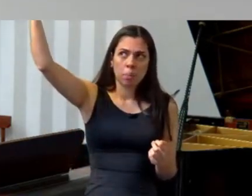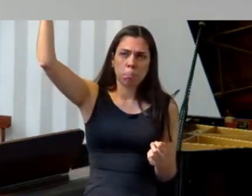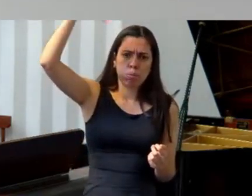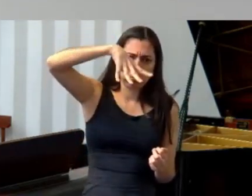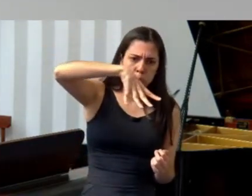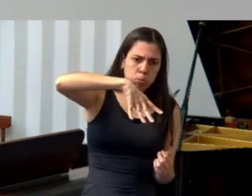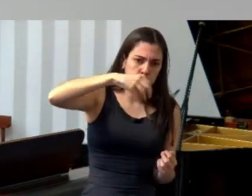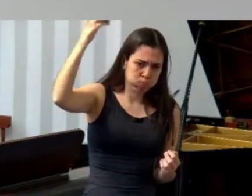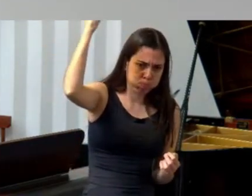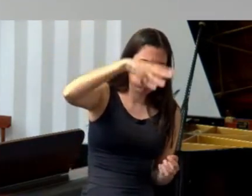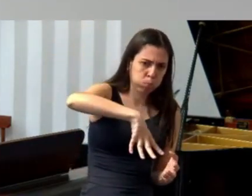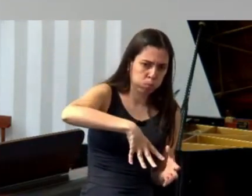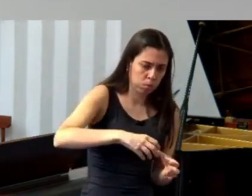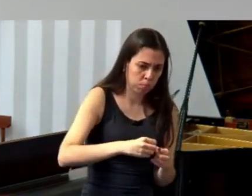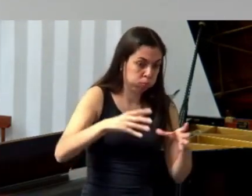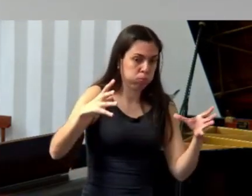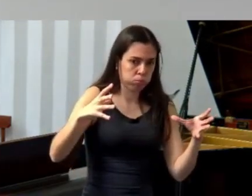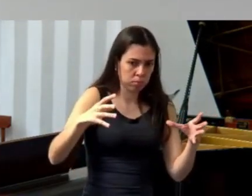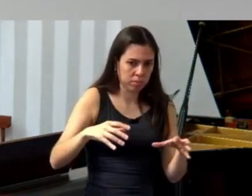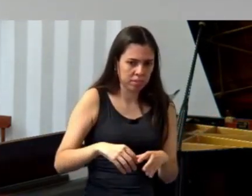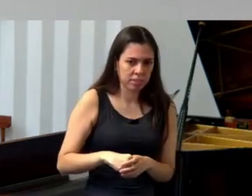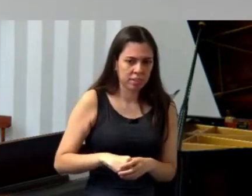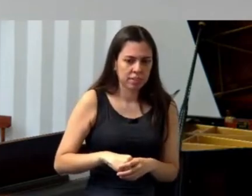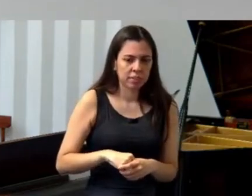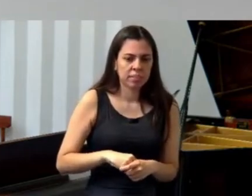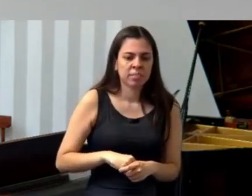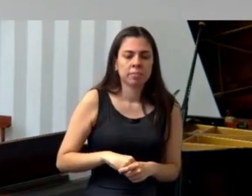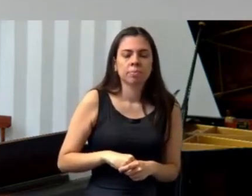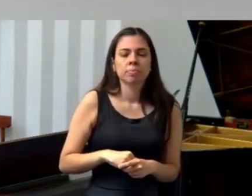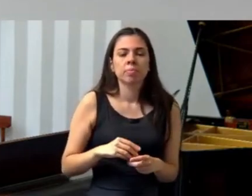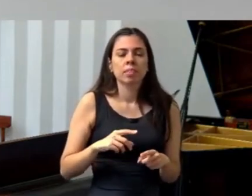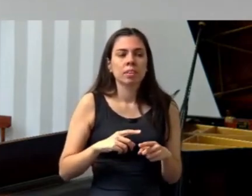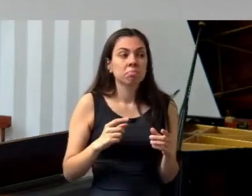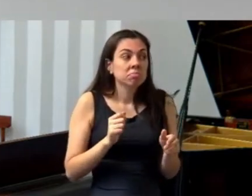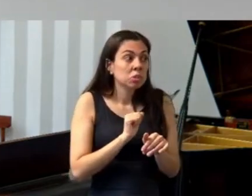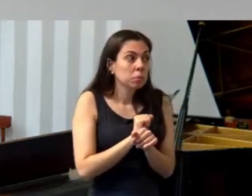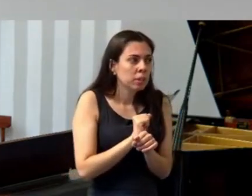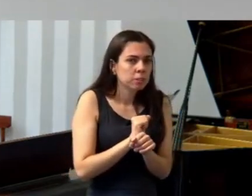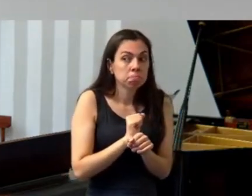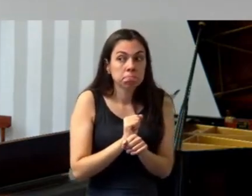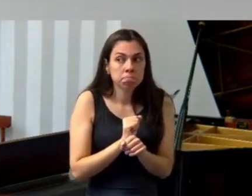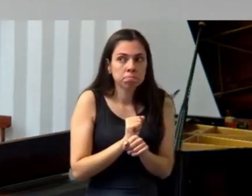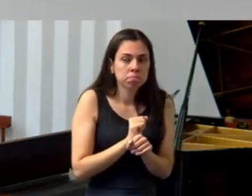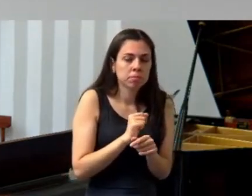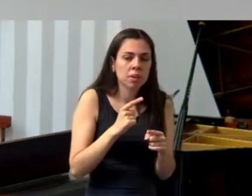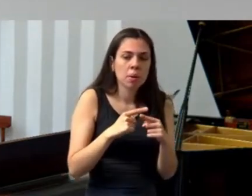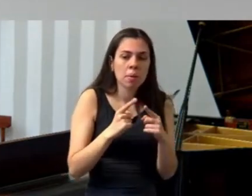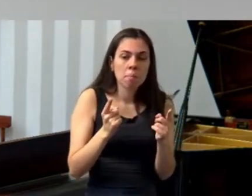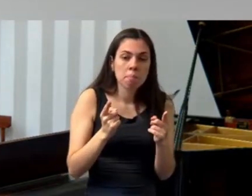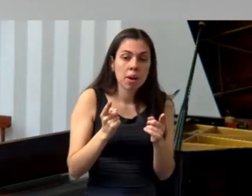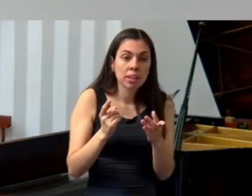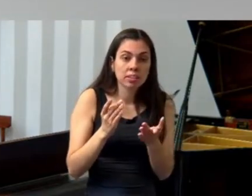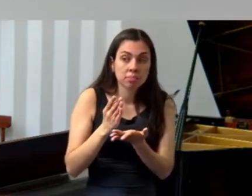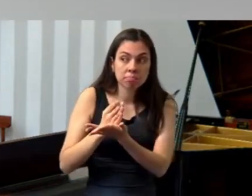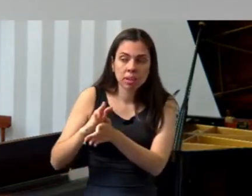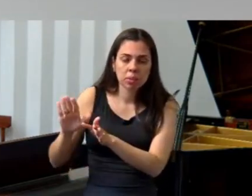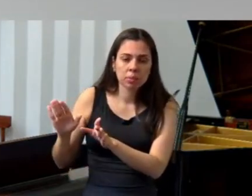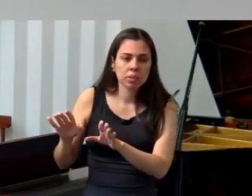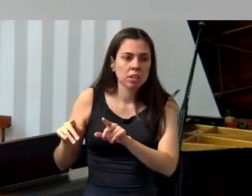soldados mutilados, sentados no primeiro banco. E eu falando, Deus, o que eu vou falar para esse povo